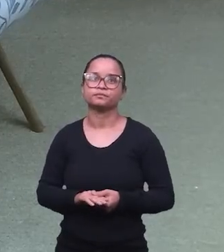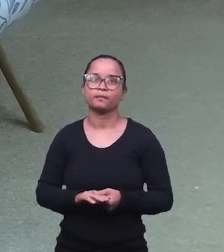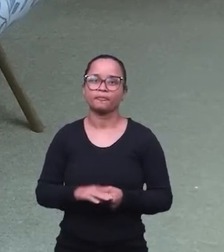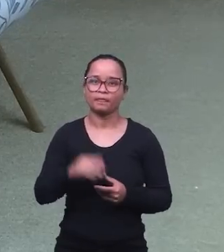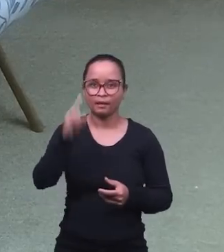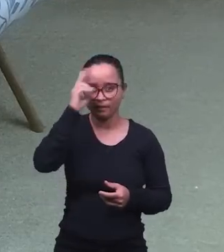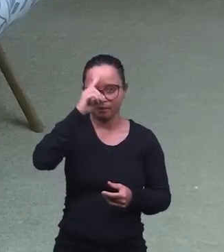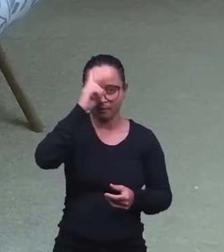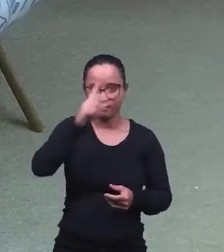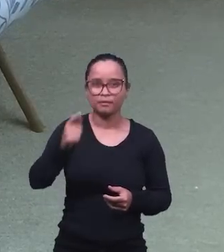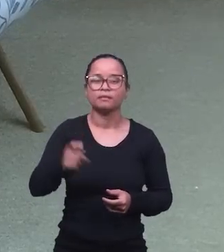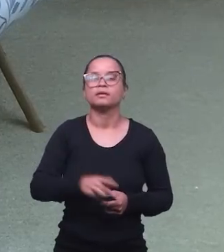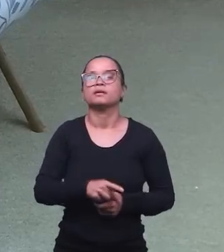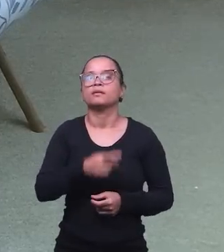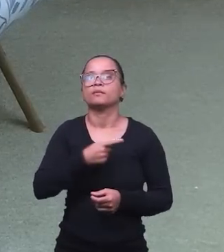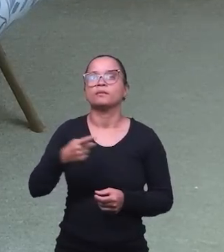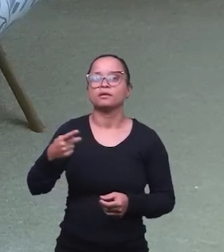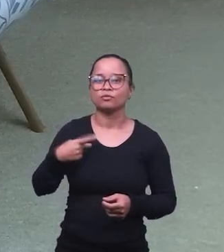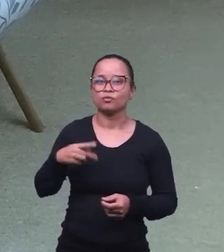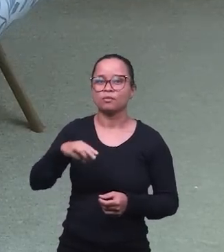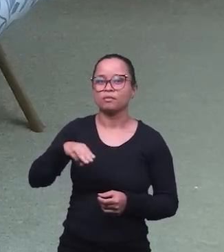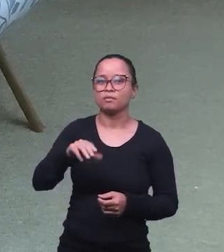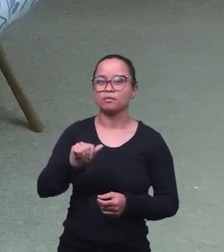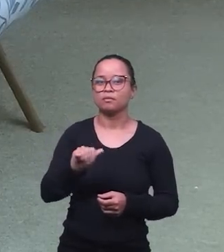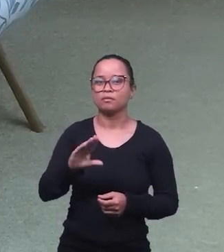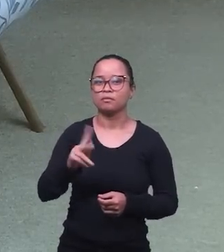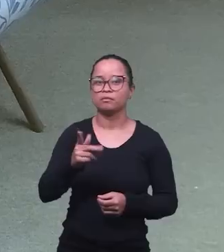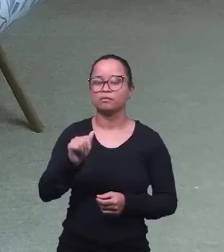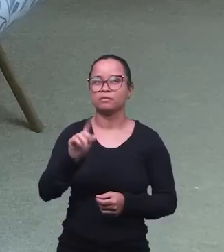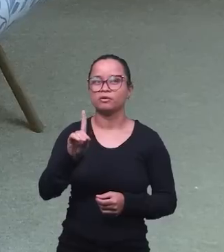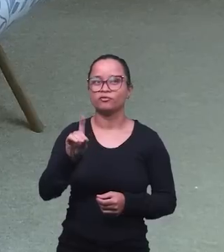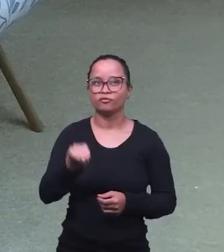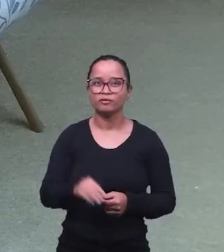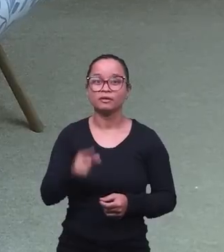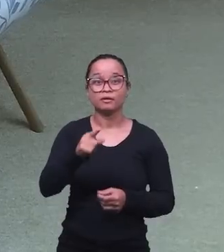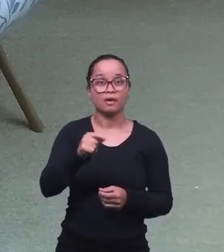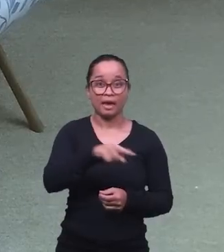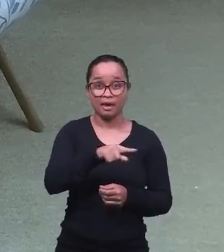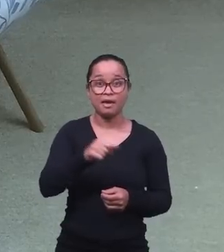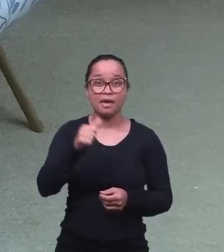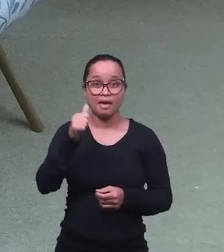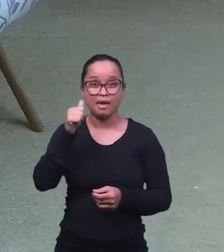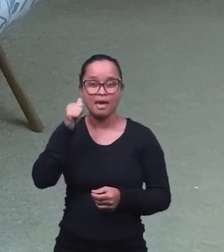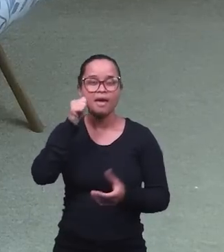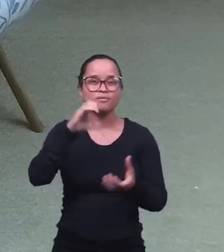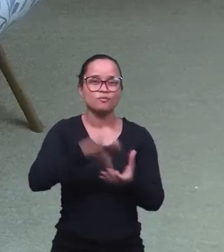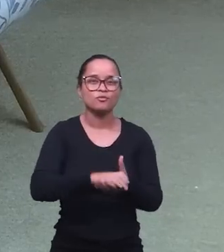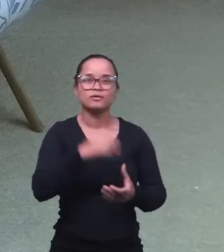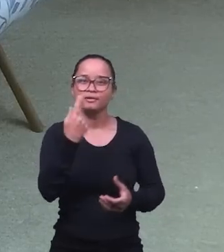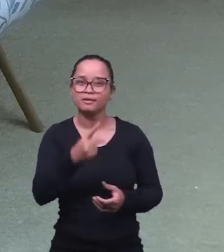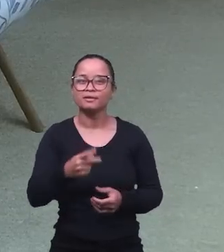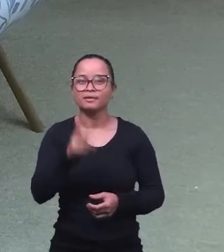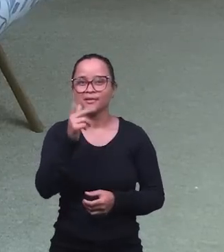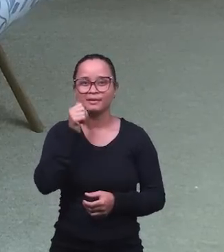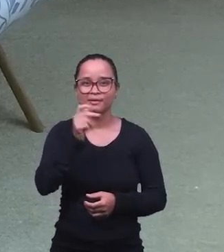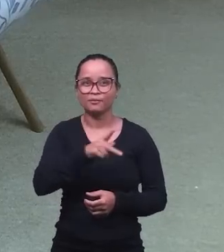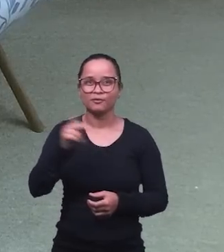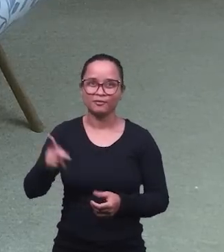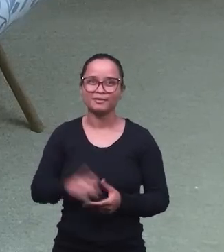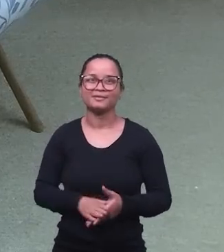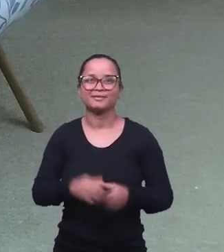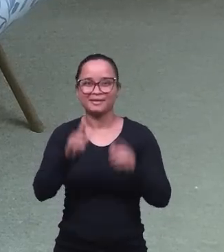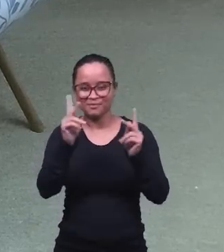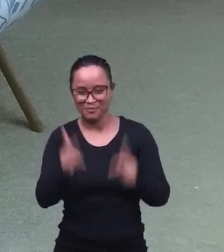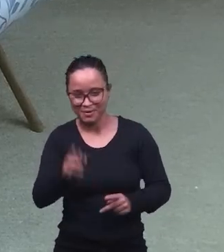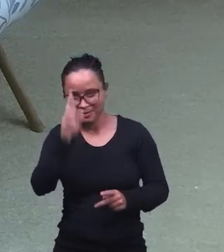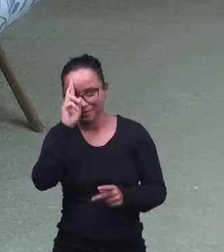o pastor anterior que estava aqui, ele é conhecido como pastor Machado. Então, Michele é a esposa dele, é professora de intermediários. A paz